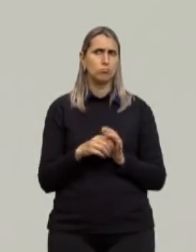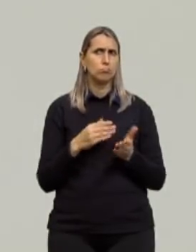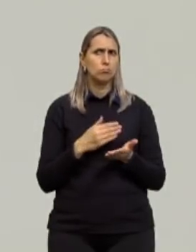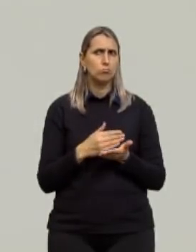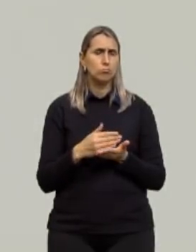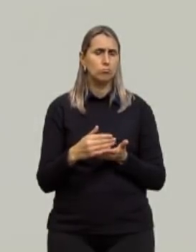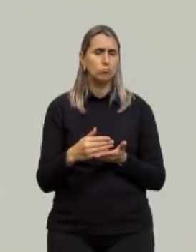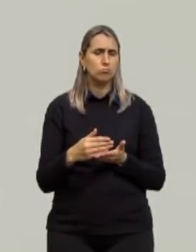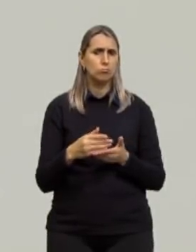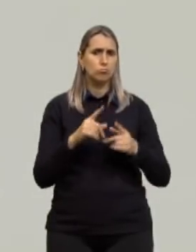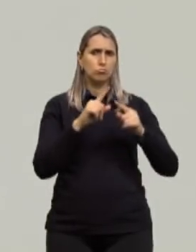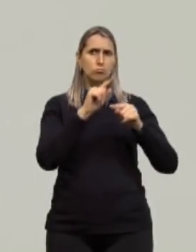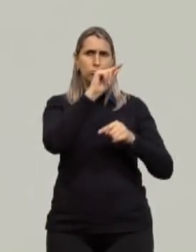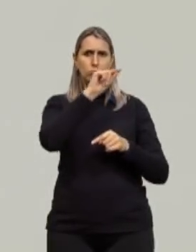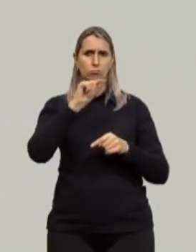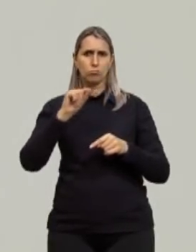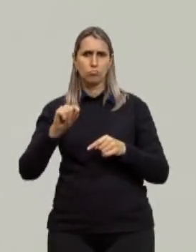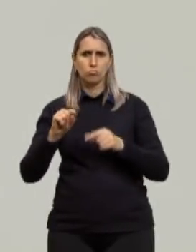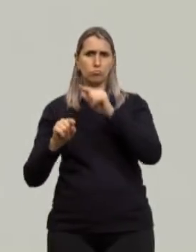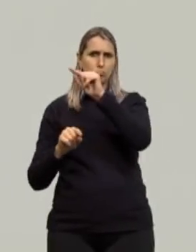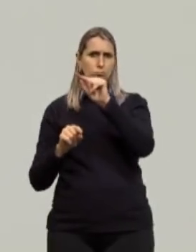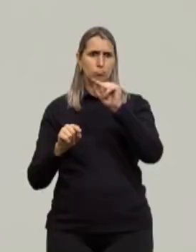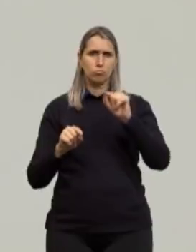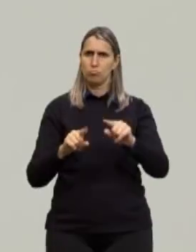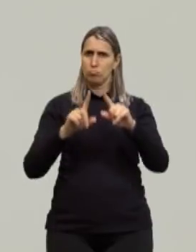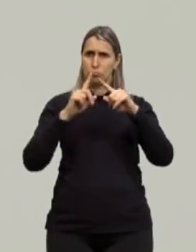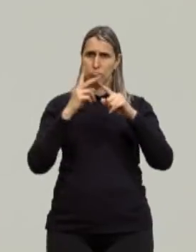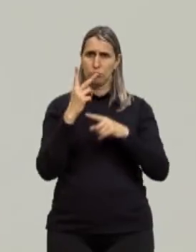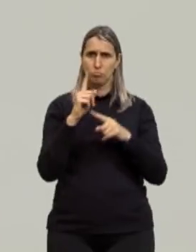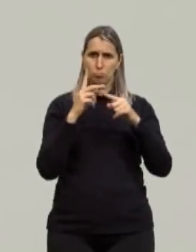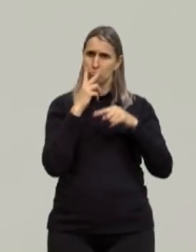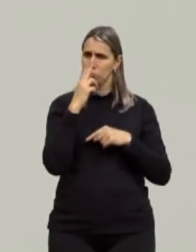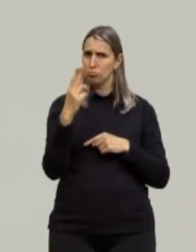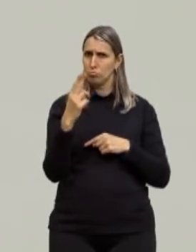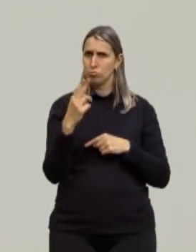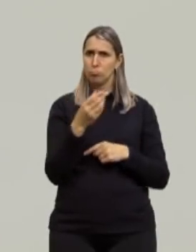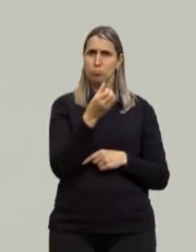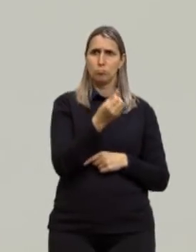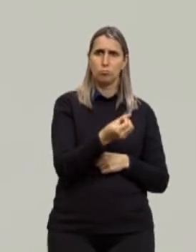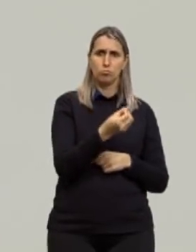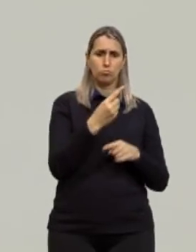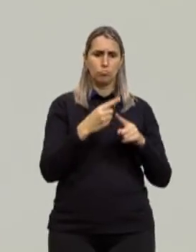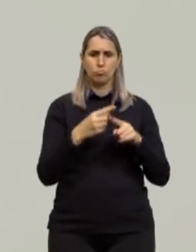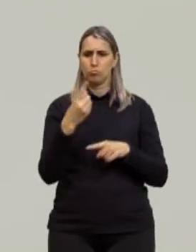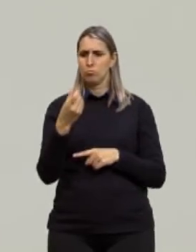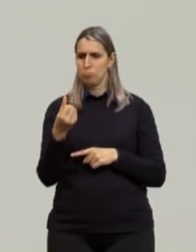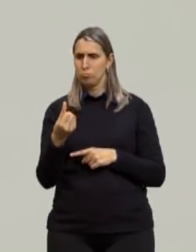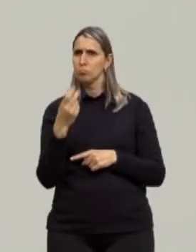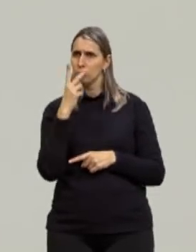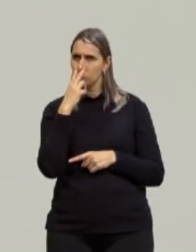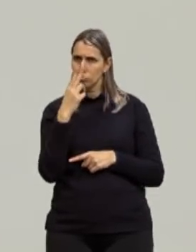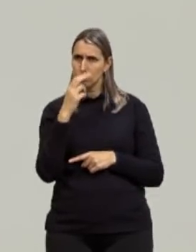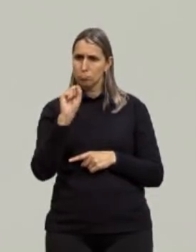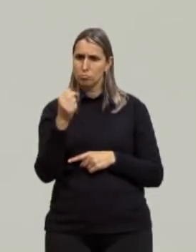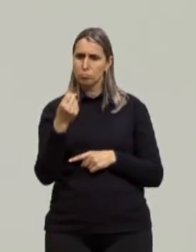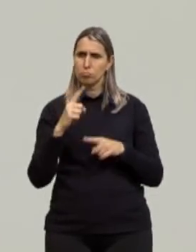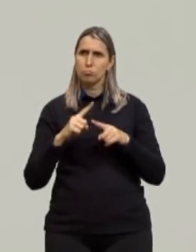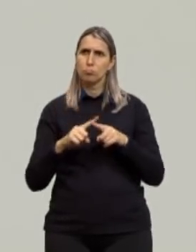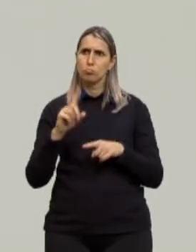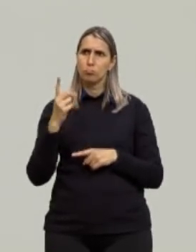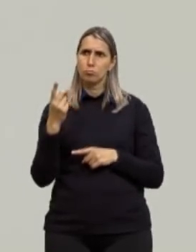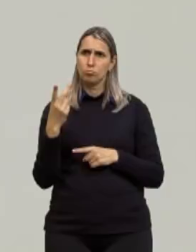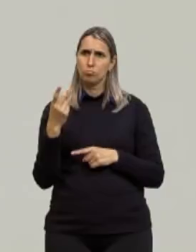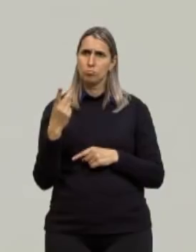disse na no início que o produto dos meios é igual ao produto dos extremos né então seis vezes 16 = 8x